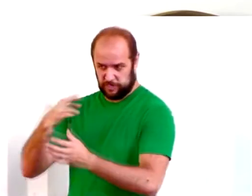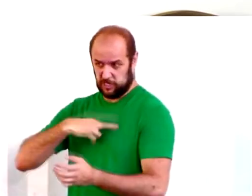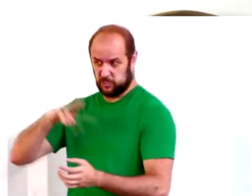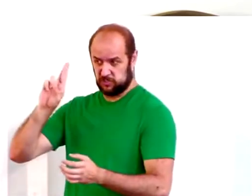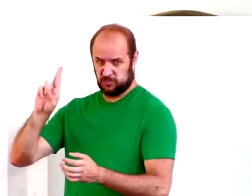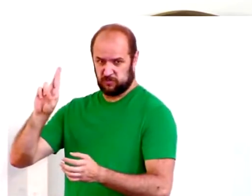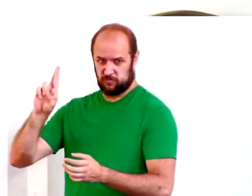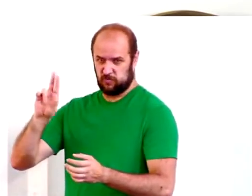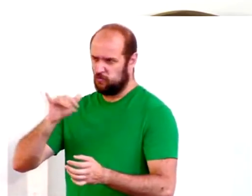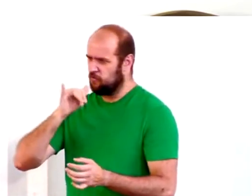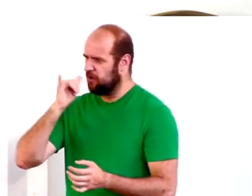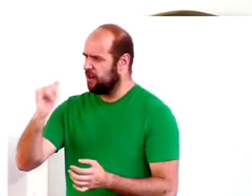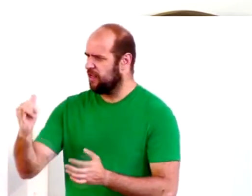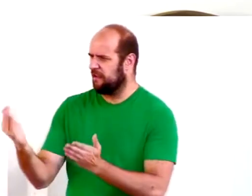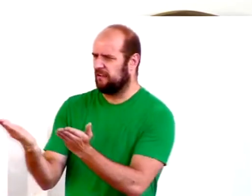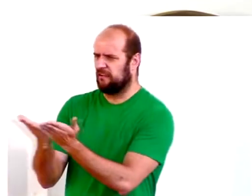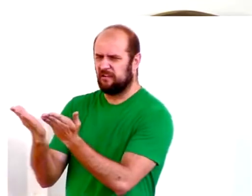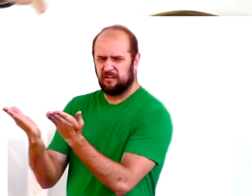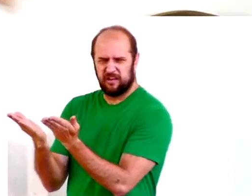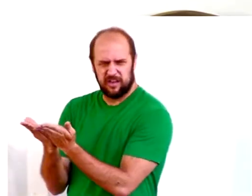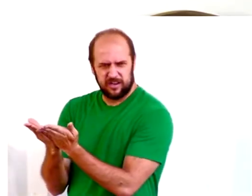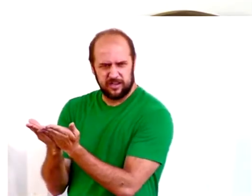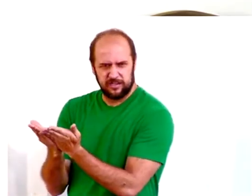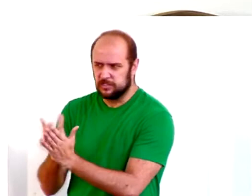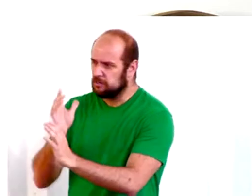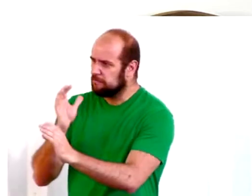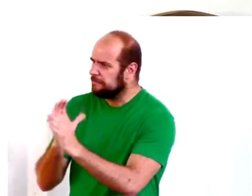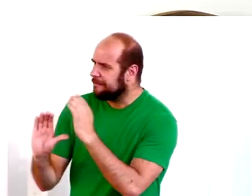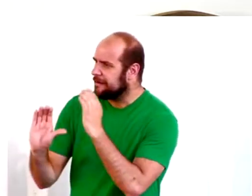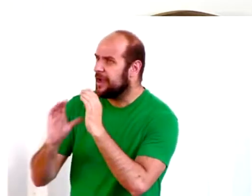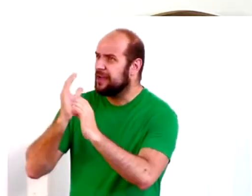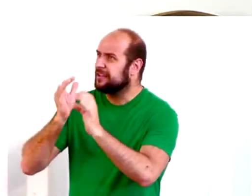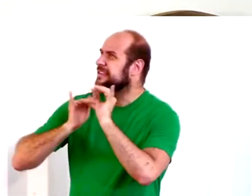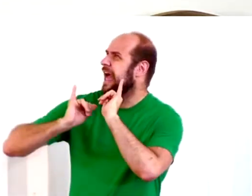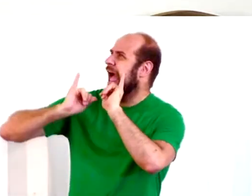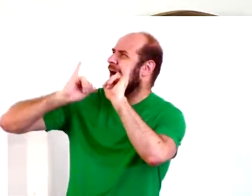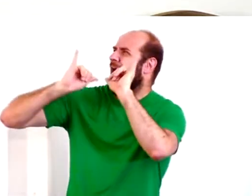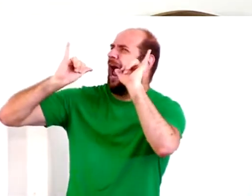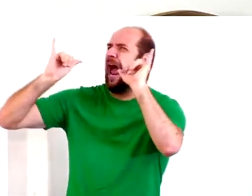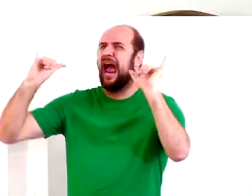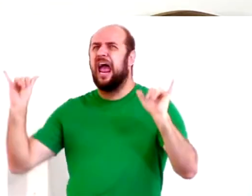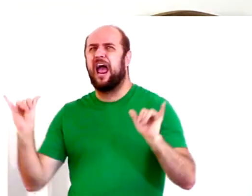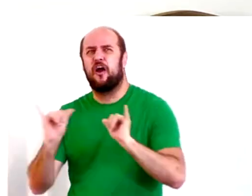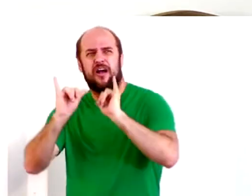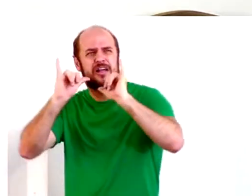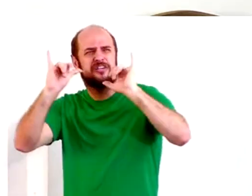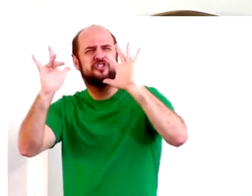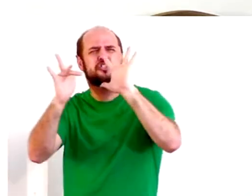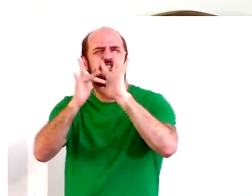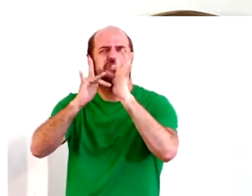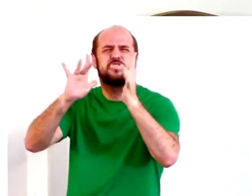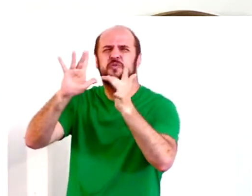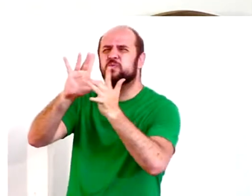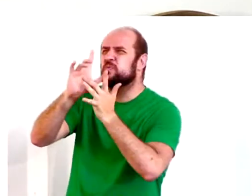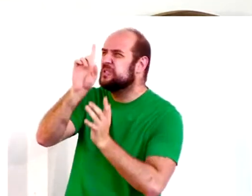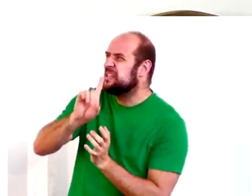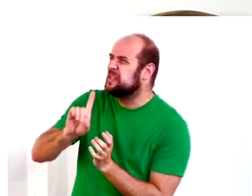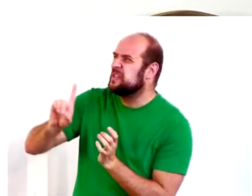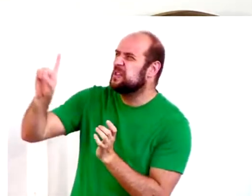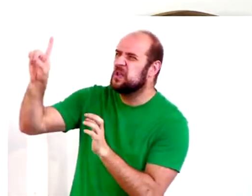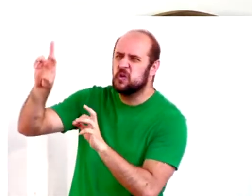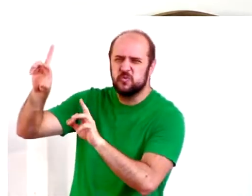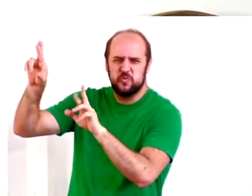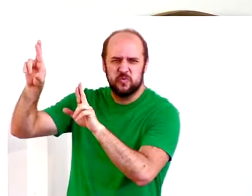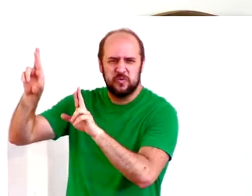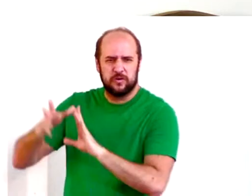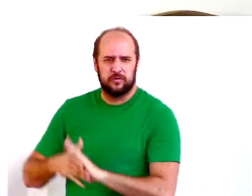de cristãos, cantavam alto, dizendo que Cristo era Deus.